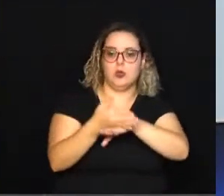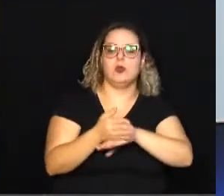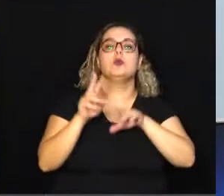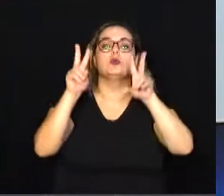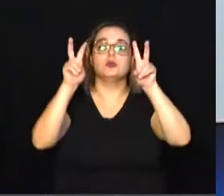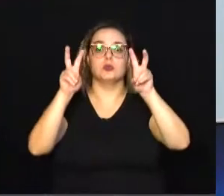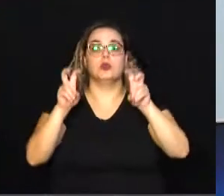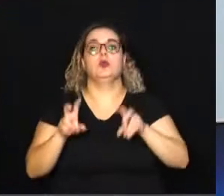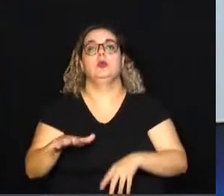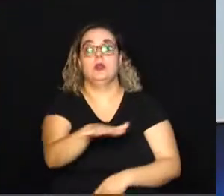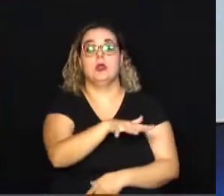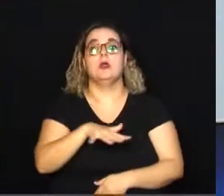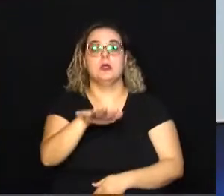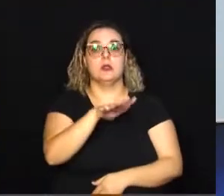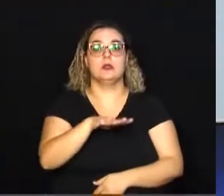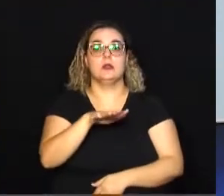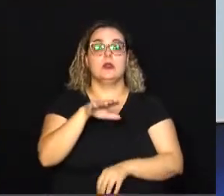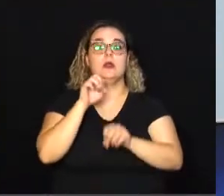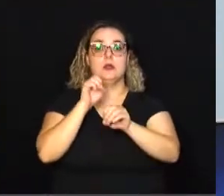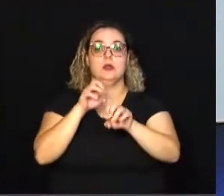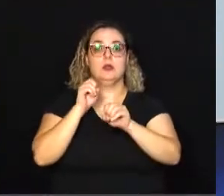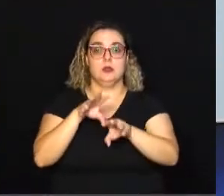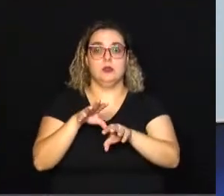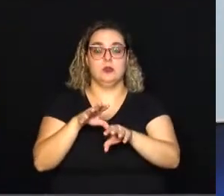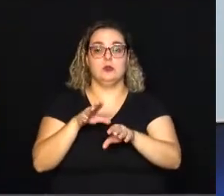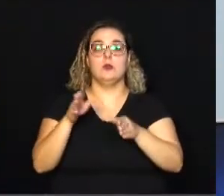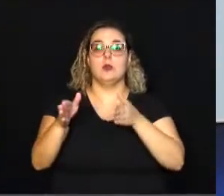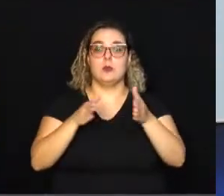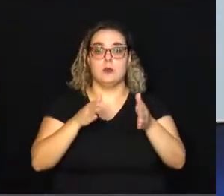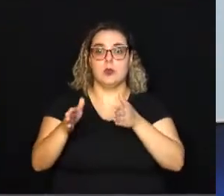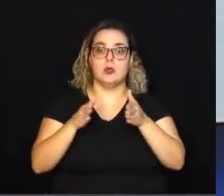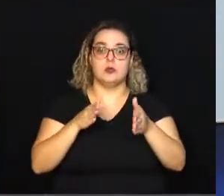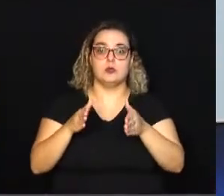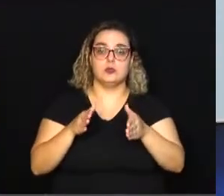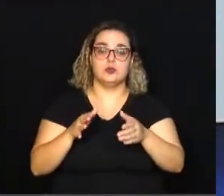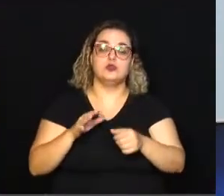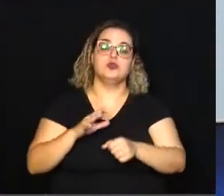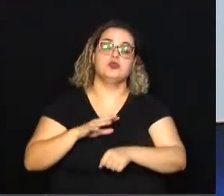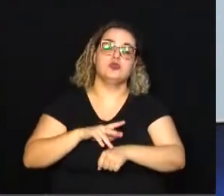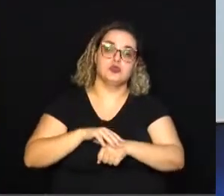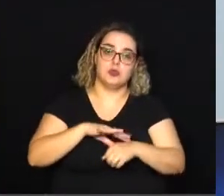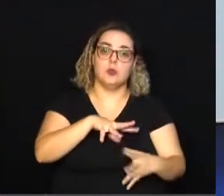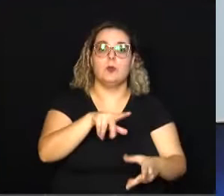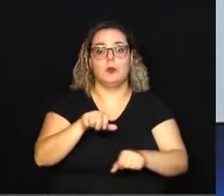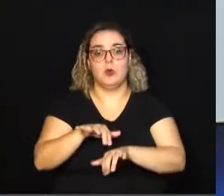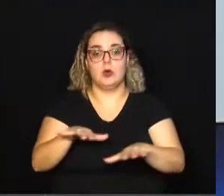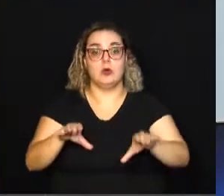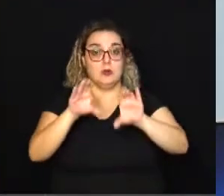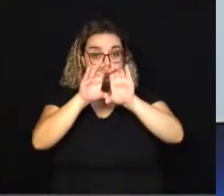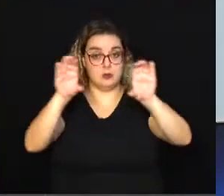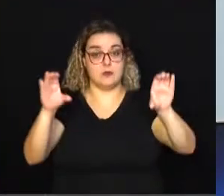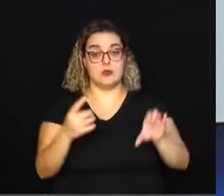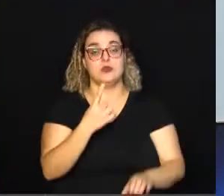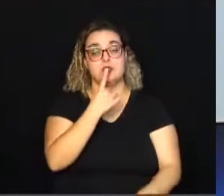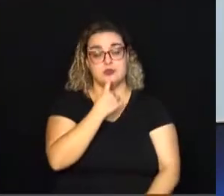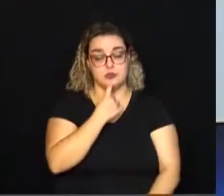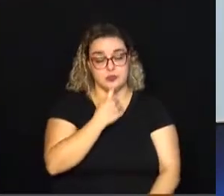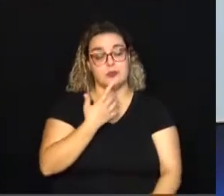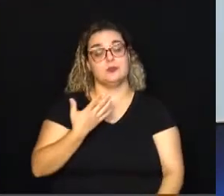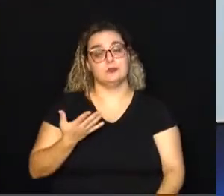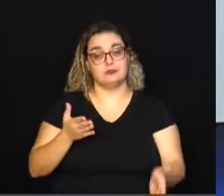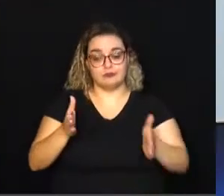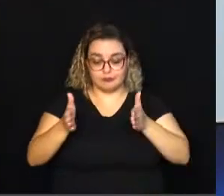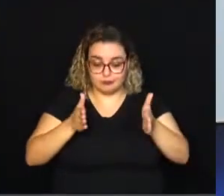da educação na pandemia, neste momento que nós estamos vivendo agora com fase vermelha na cidade de Campinas